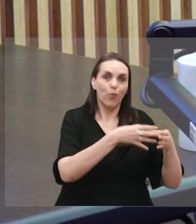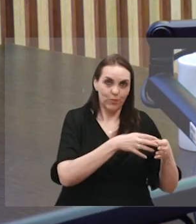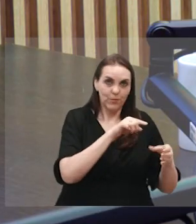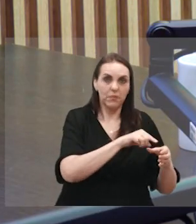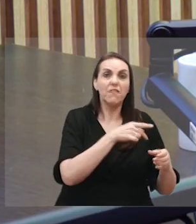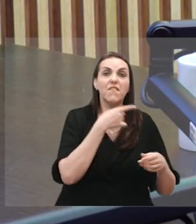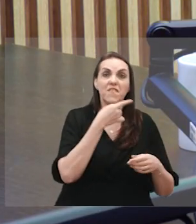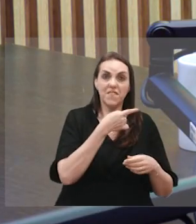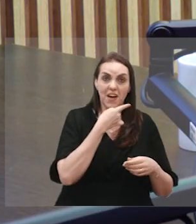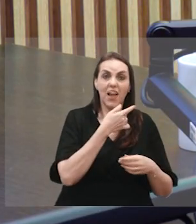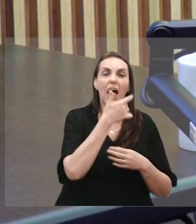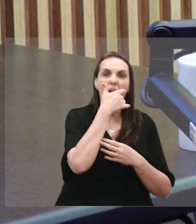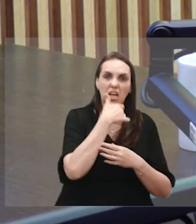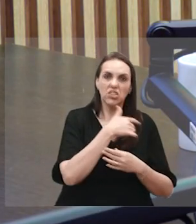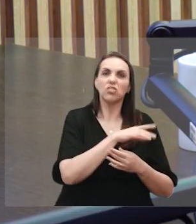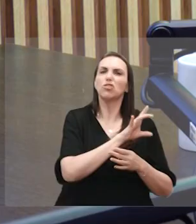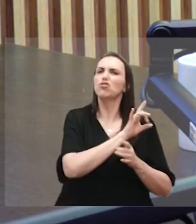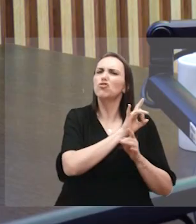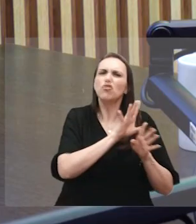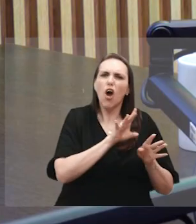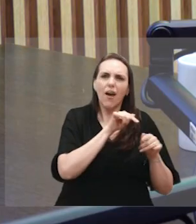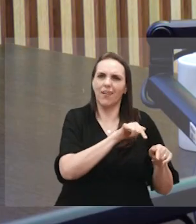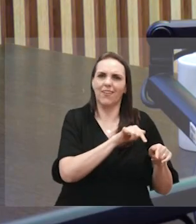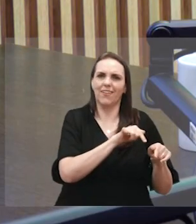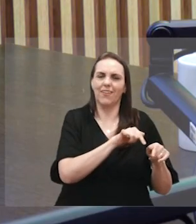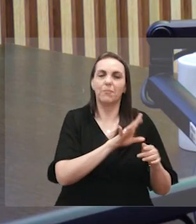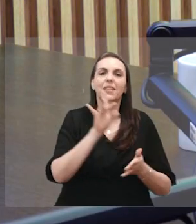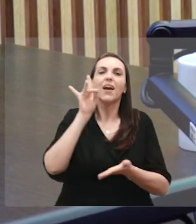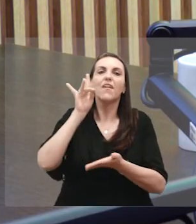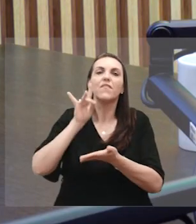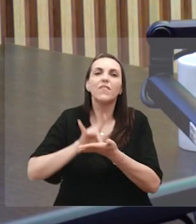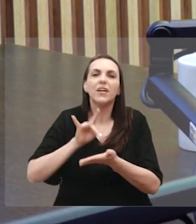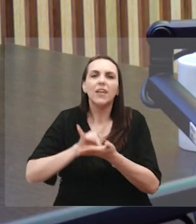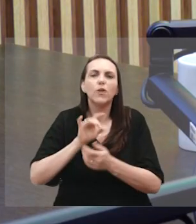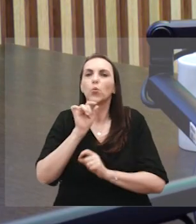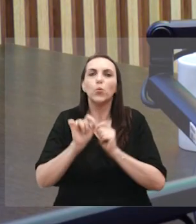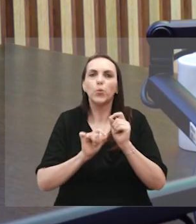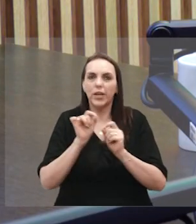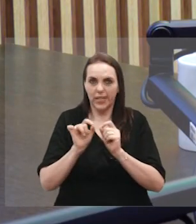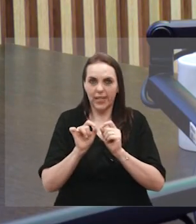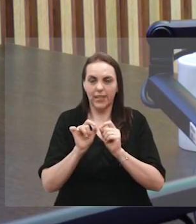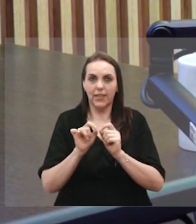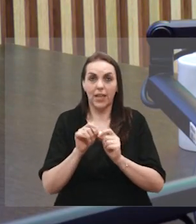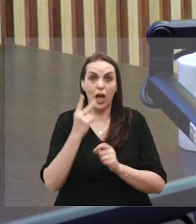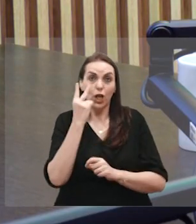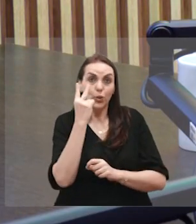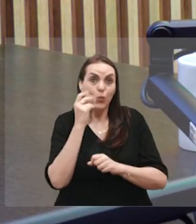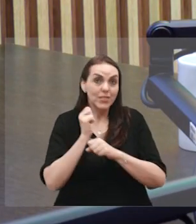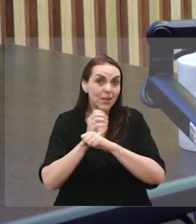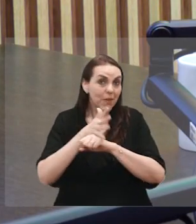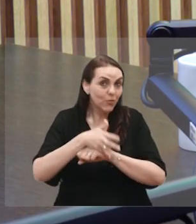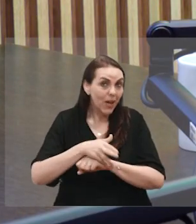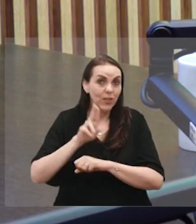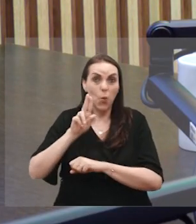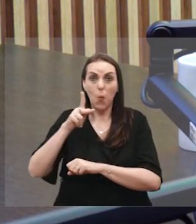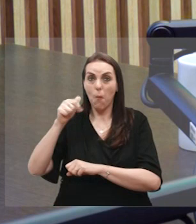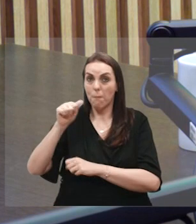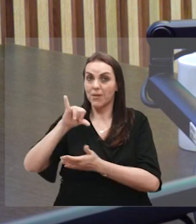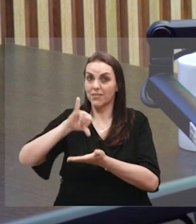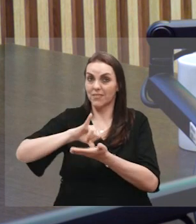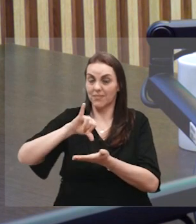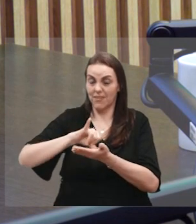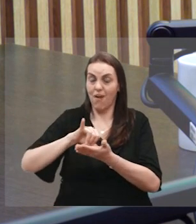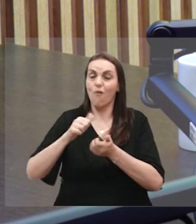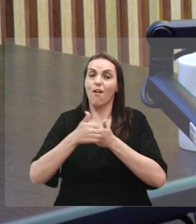outro grupo que fala achando que realmente é só isso. Mas o que é a verdade? Quando a gente está às 2 horas da manhã na UPA